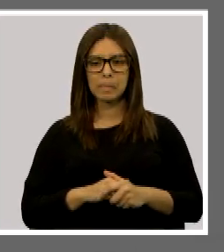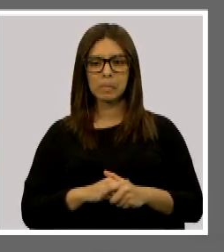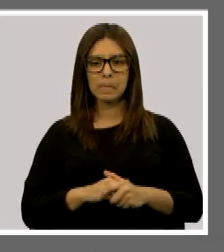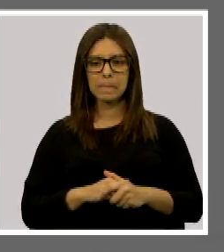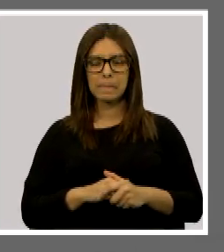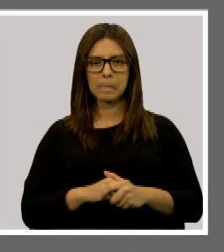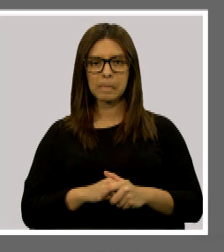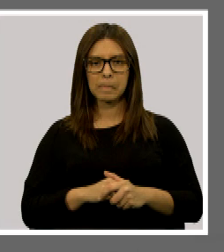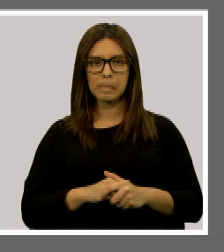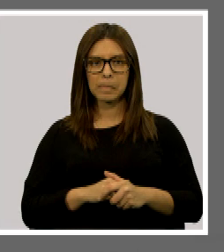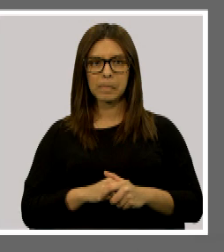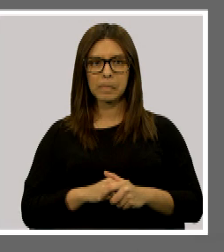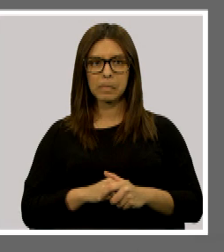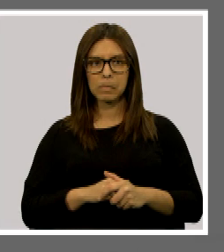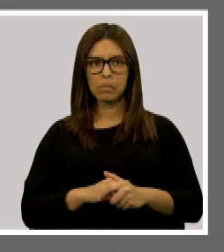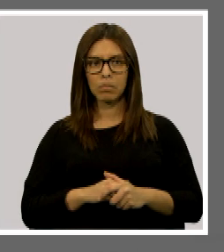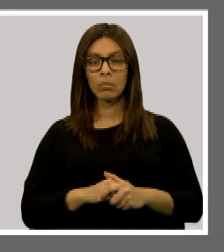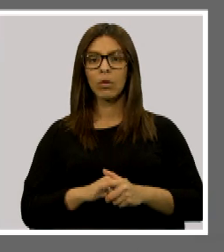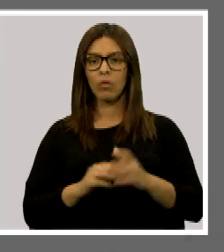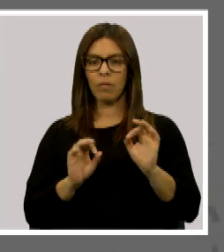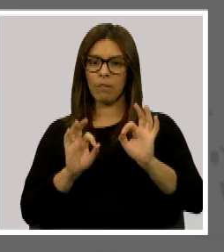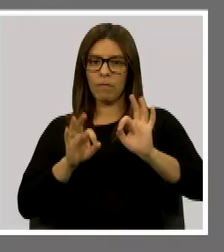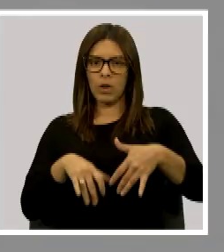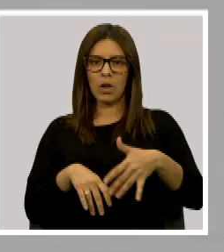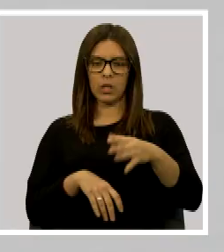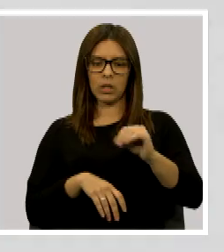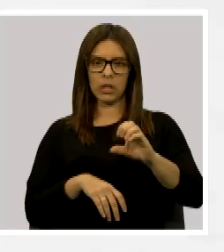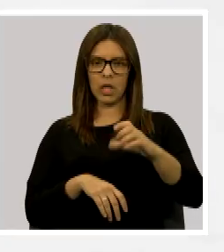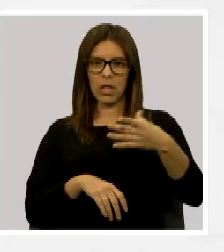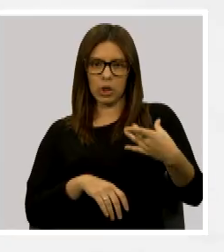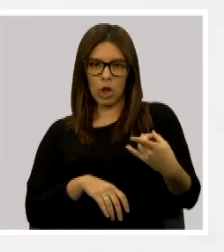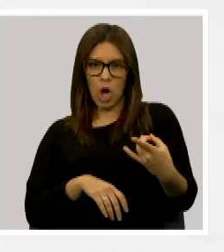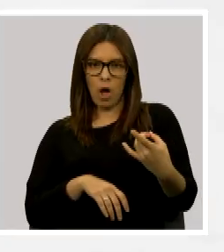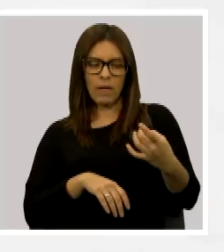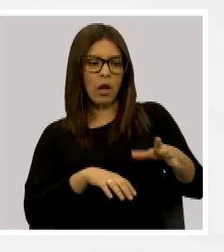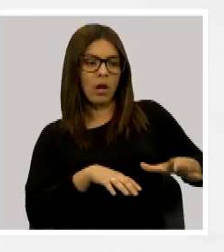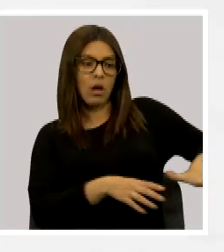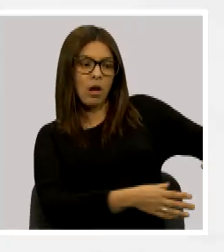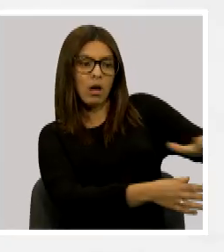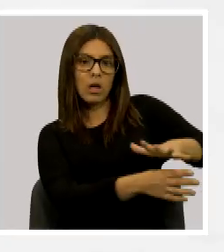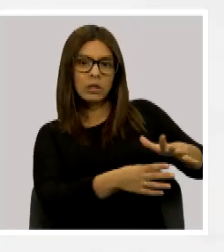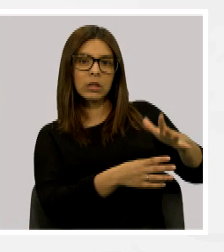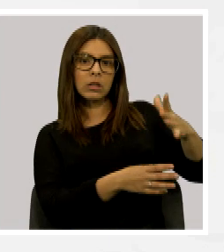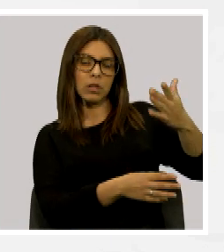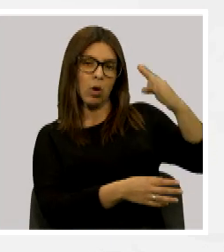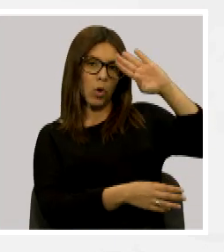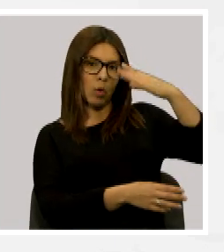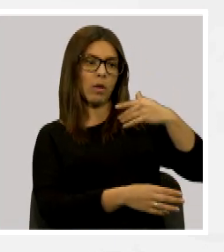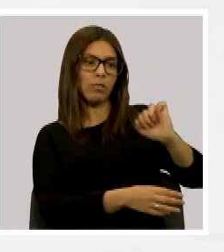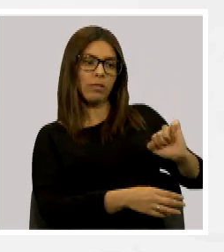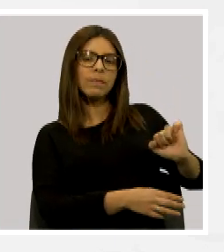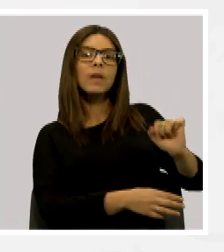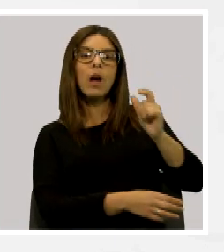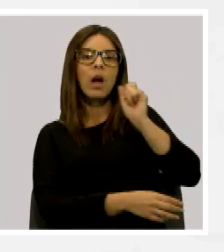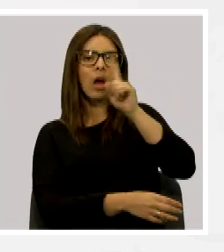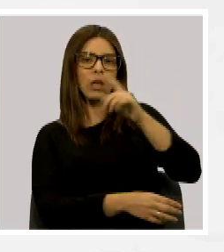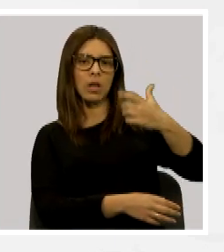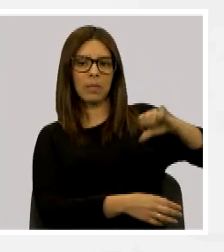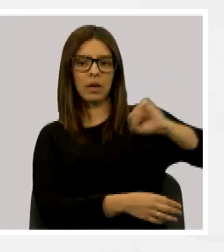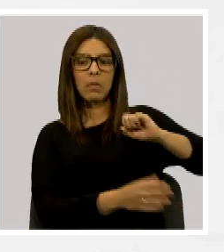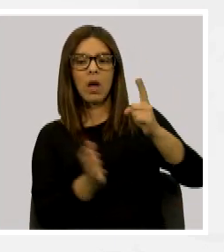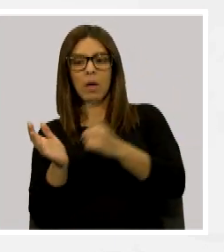Não. Foram. Devido ao período da época da Guerra Fria, não foram. Para perceber esta questão, é preciso recuar